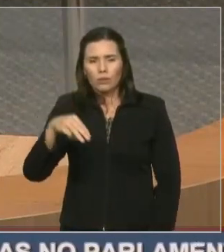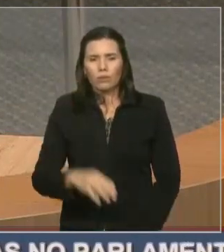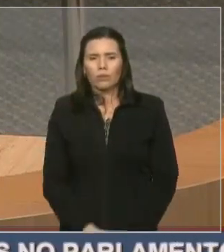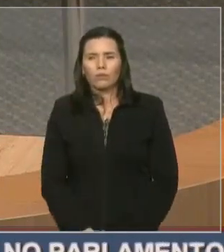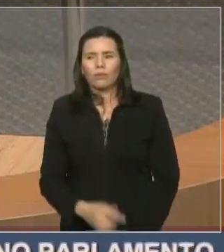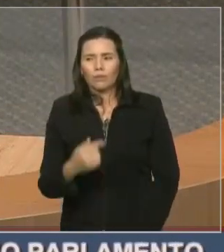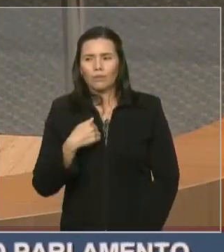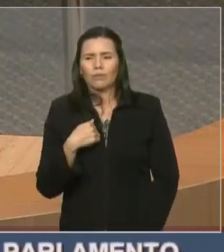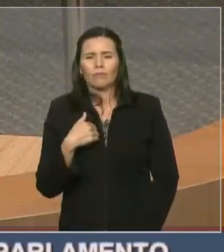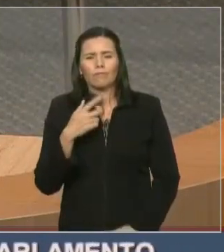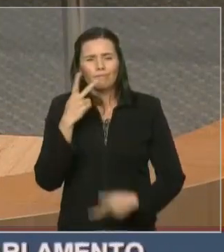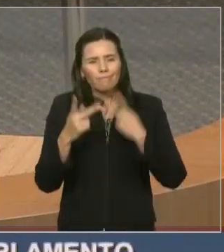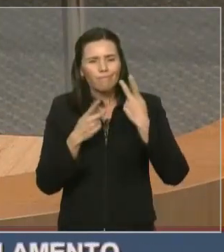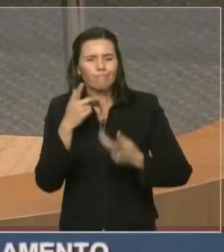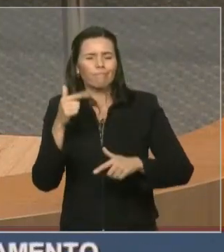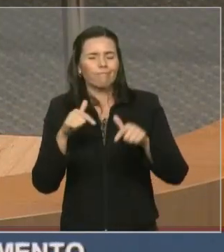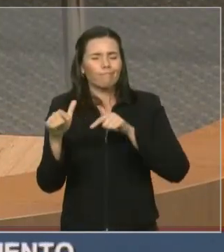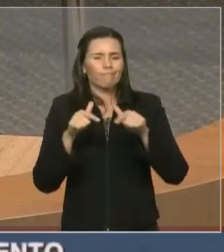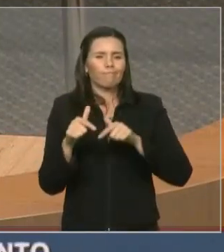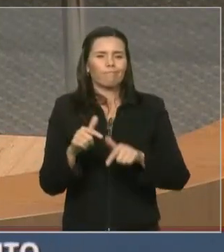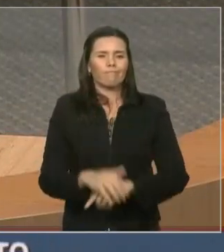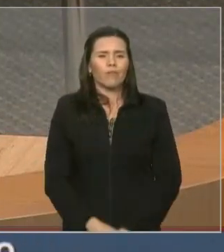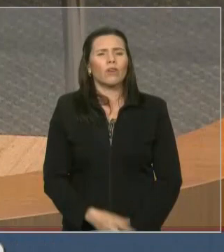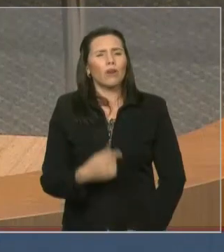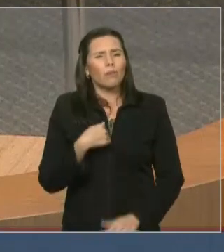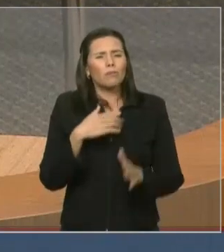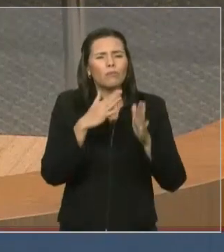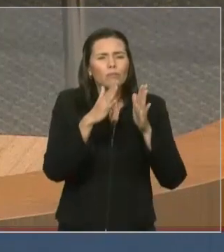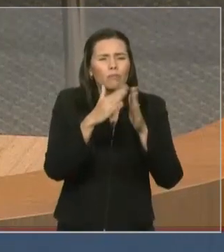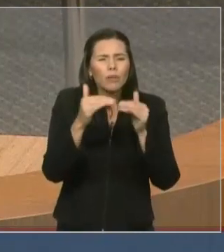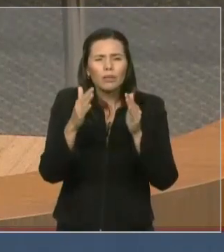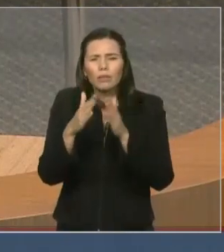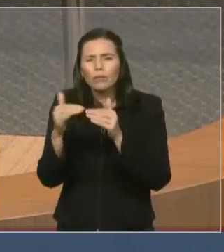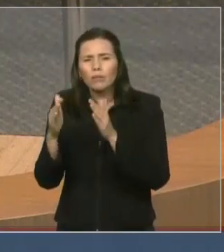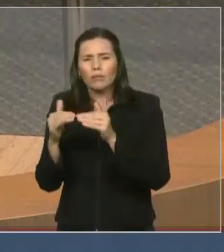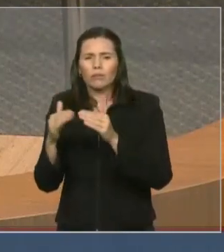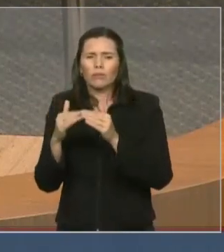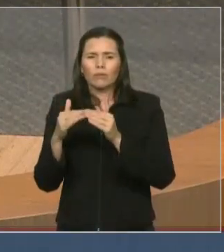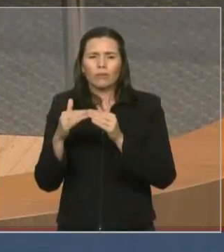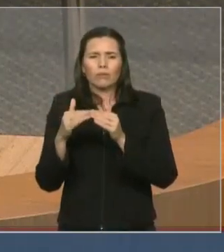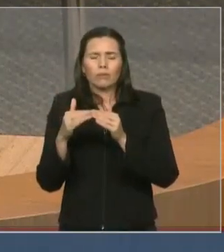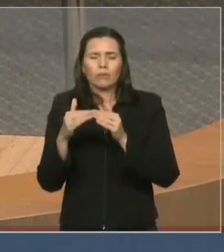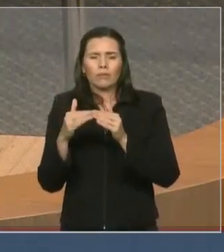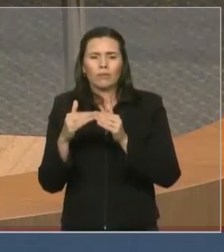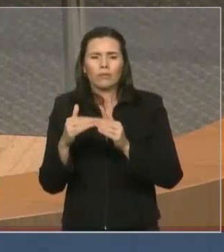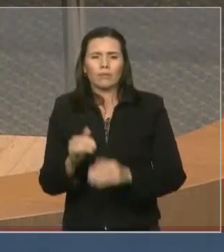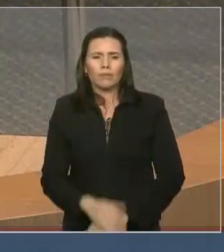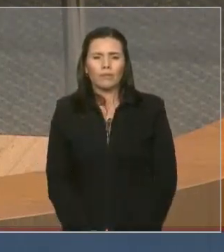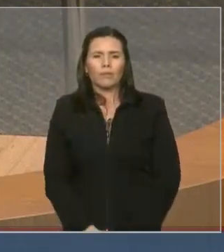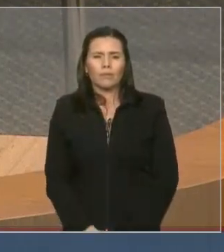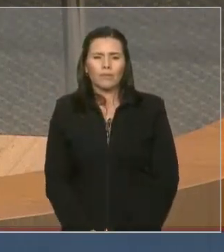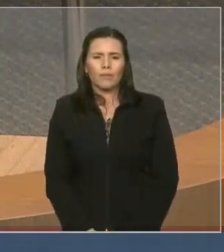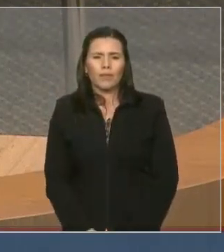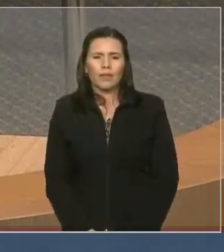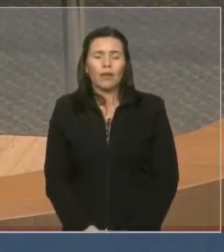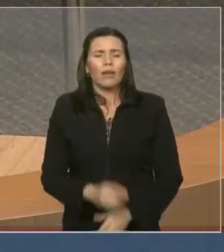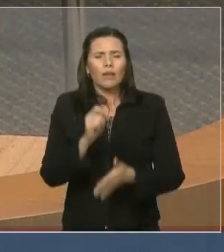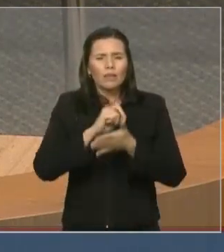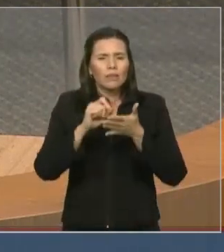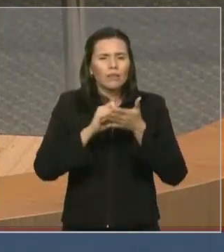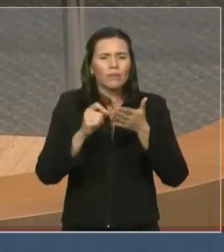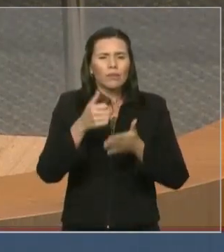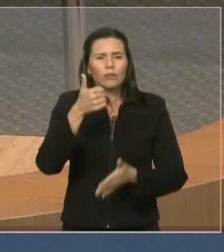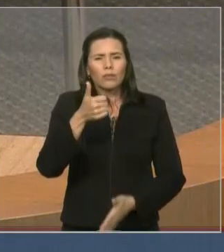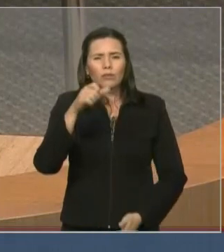encerrando, esse pedido patético, clamoroso, se inscreveu os 184 anos da